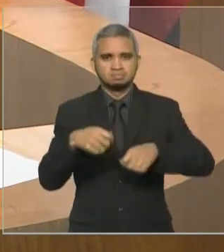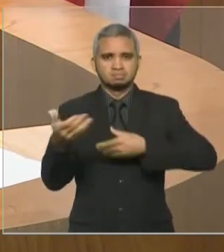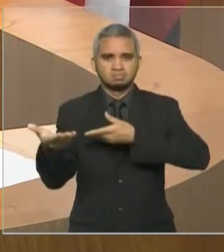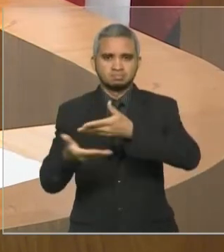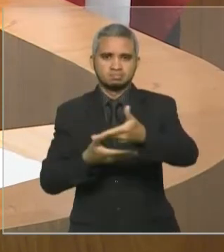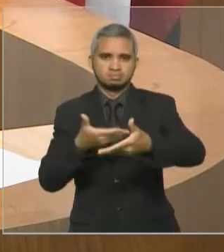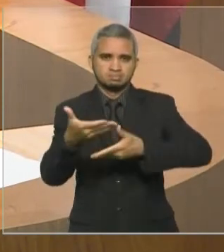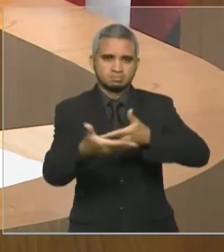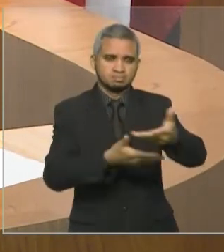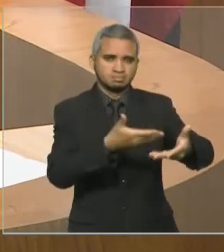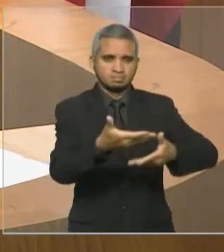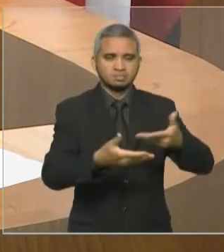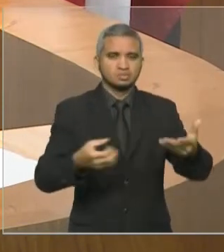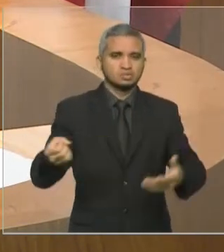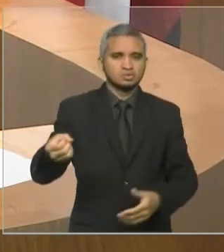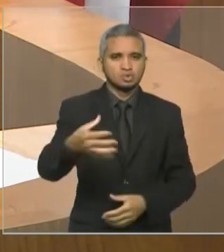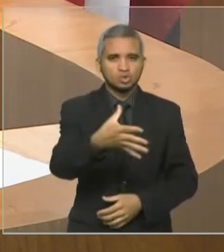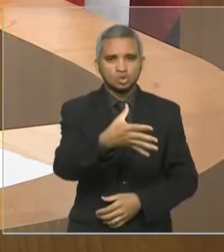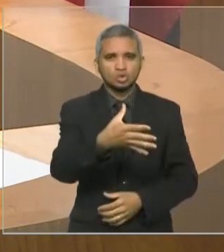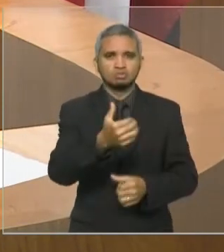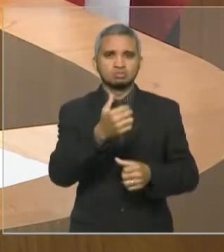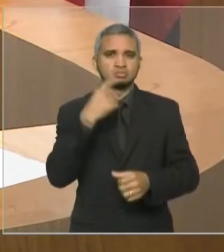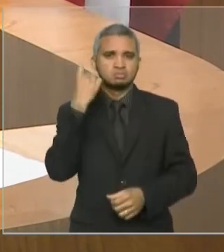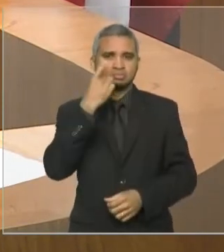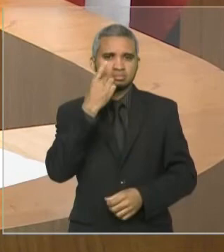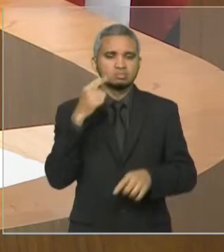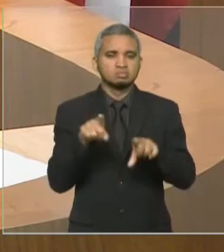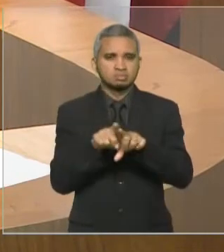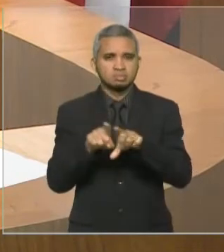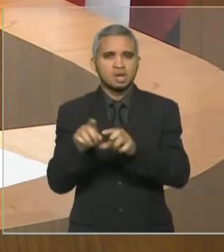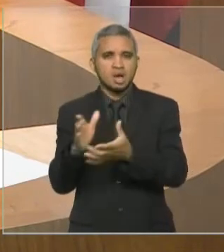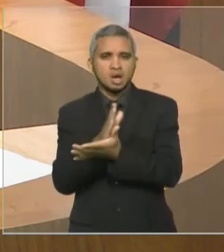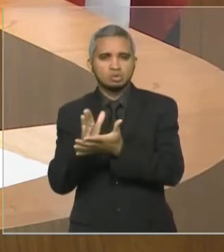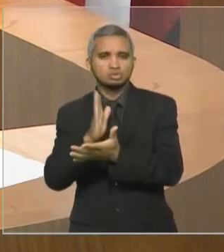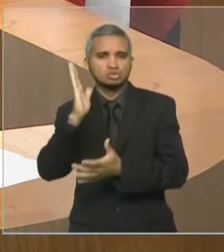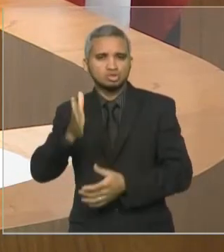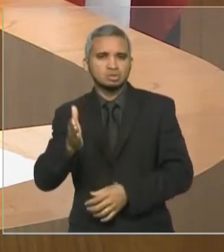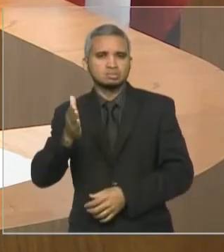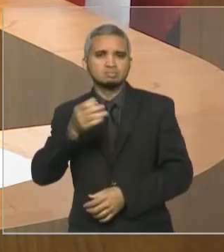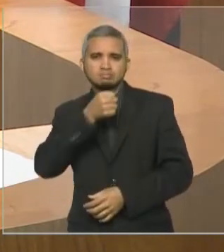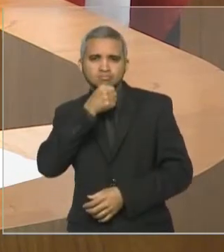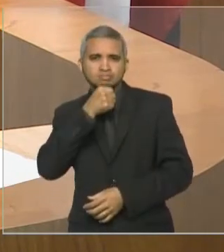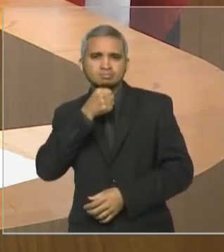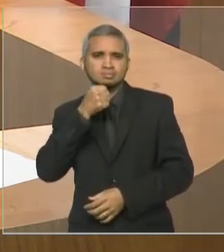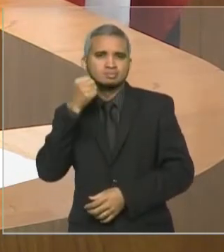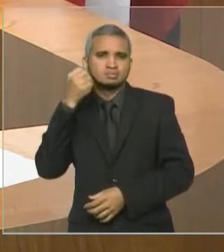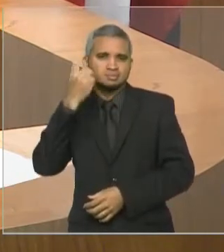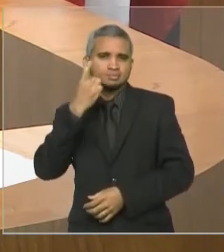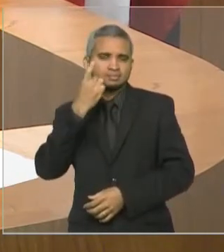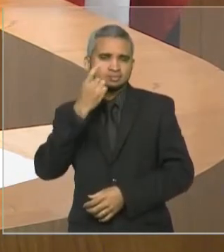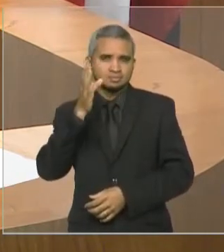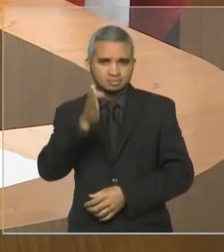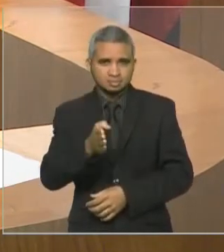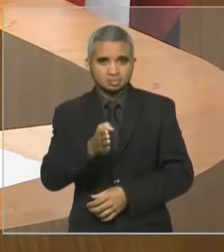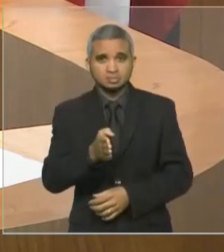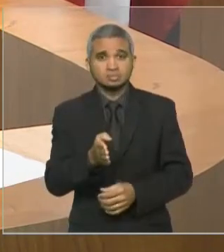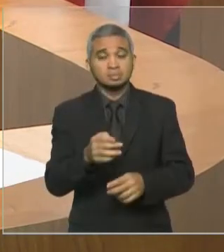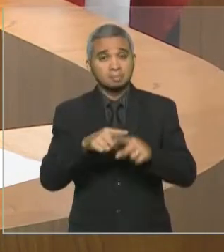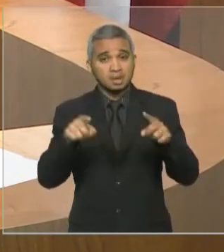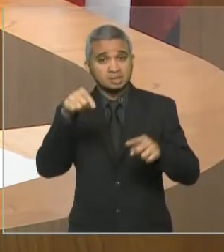essas pessoas, esses novos e mais velhos deputados. É bem verdade que aqui é uma casa de